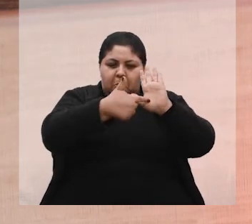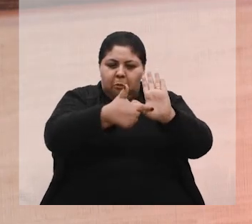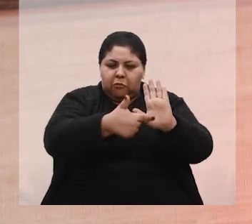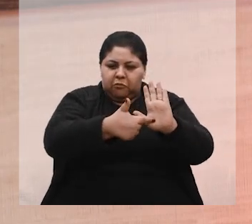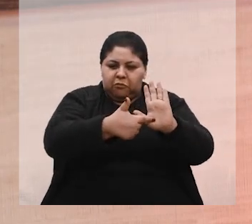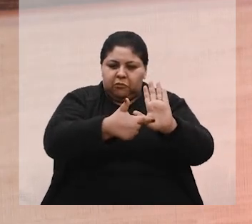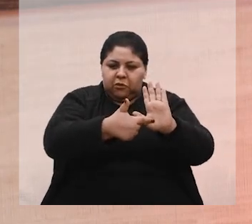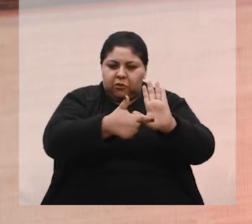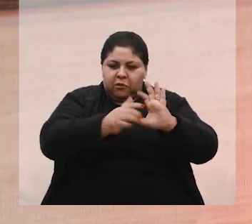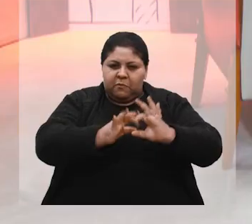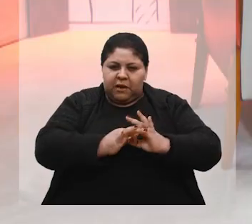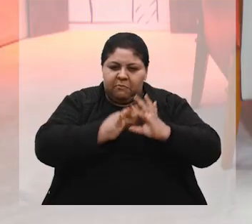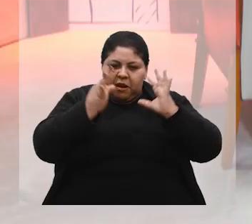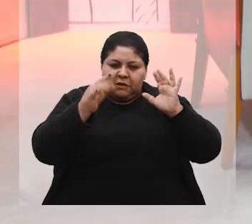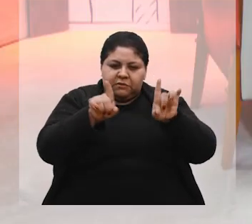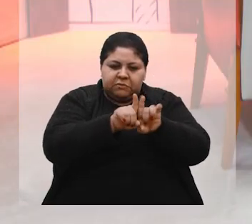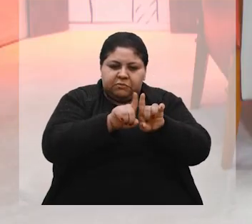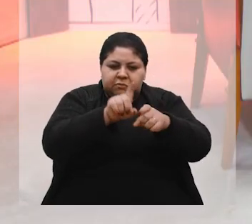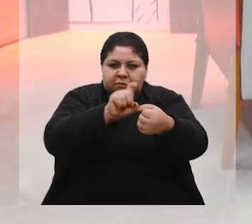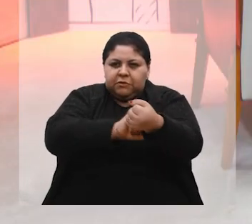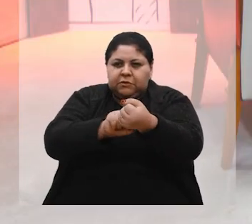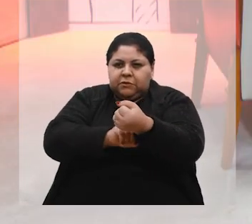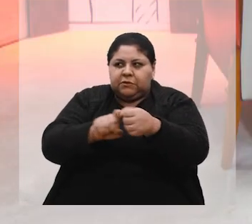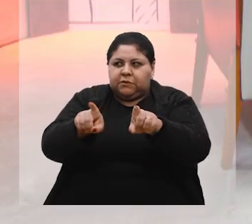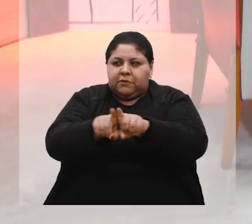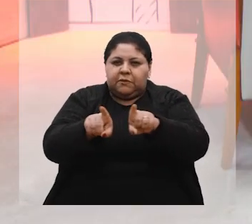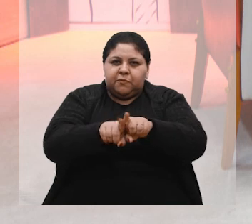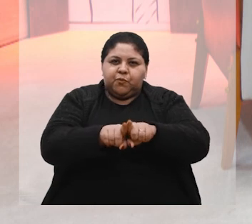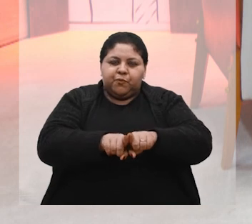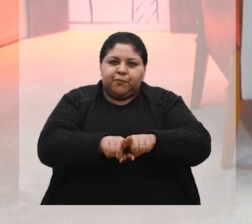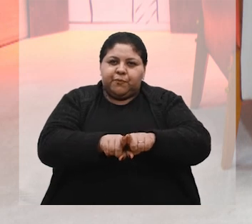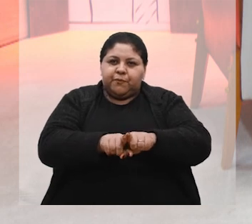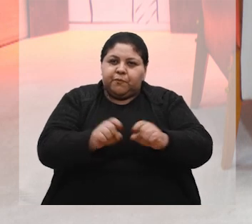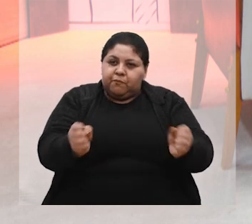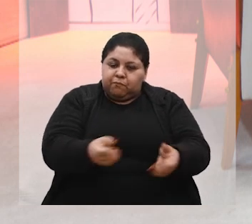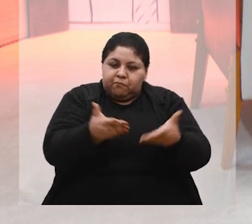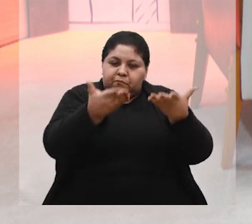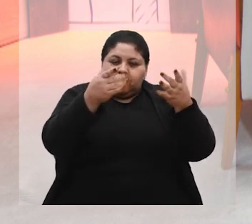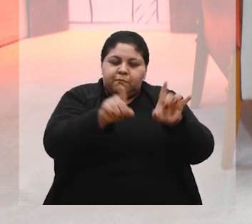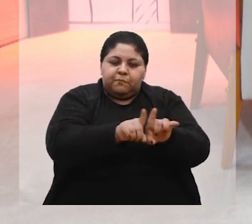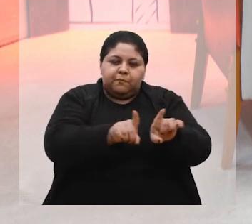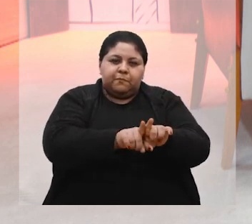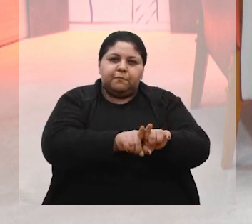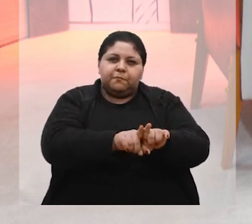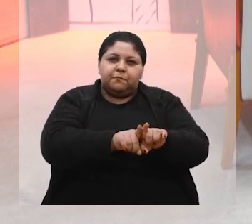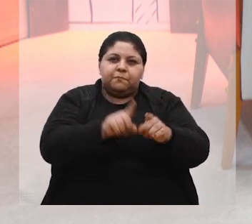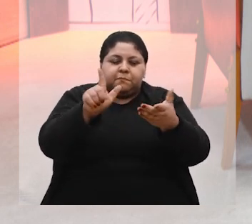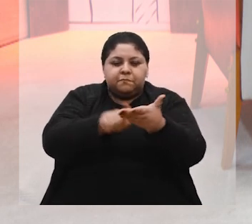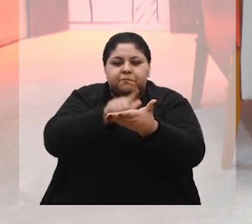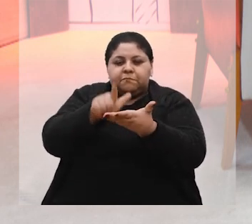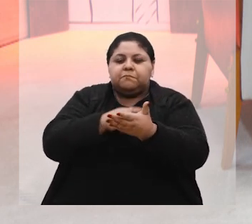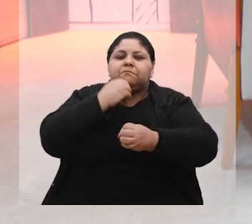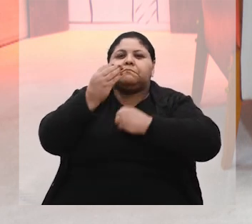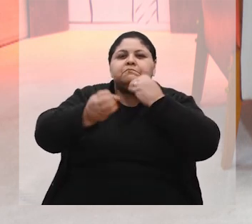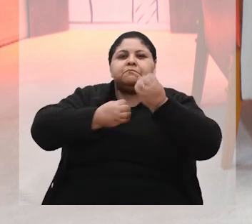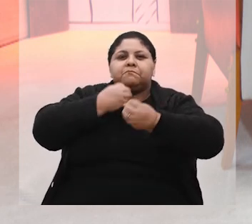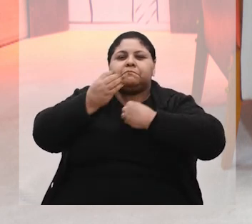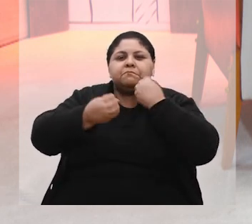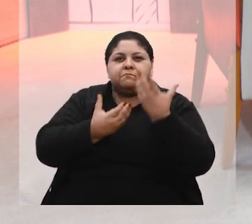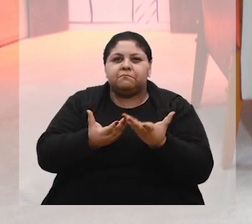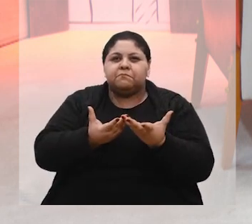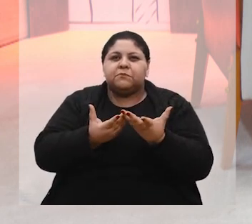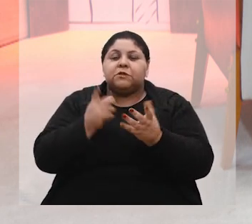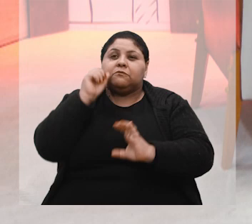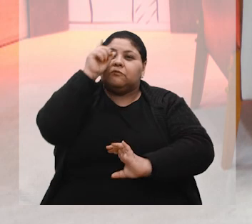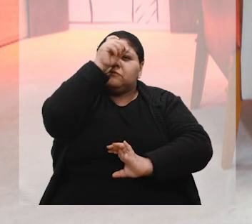um desafogo, alguma angústia ou uma exaltação. E os livros de poesia,